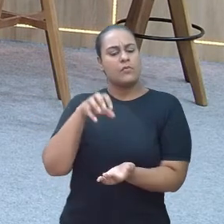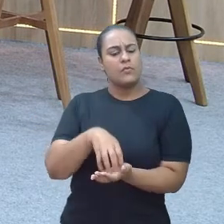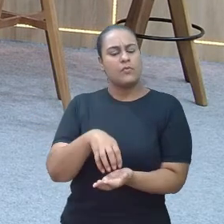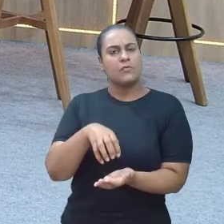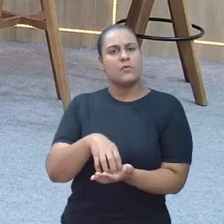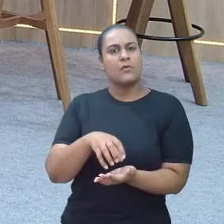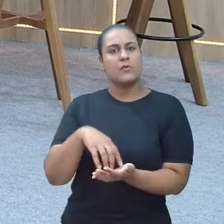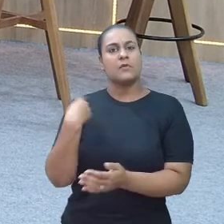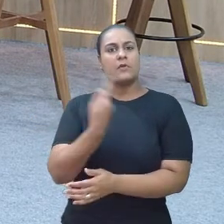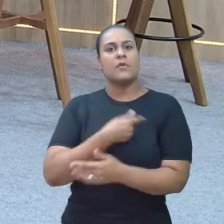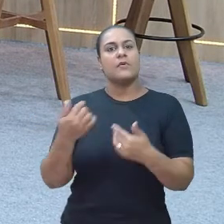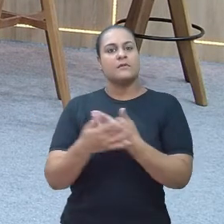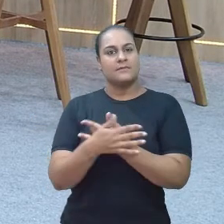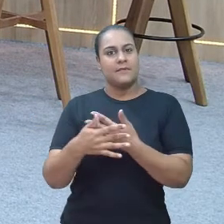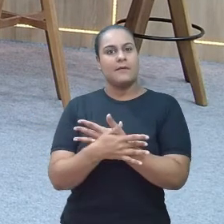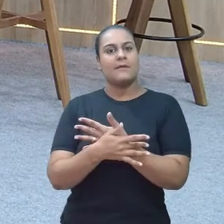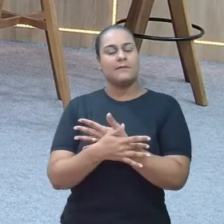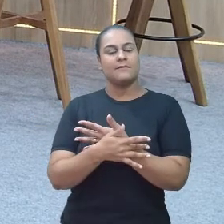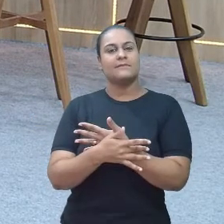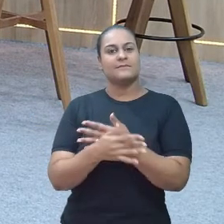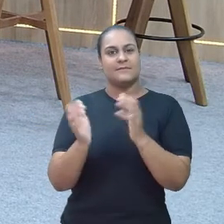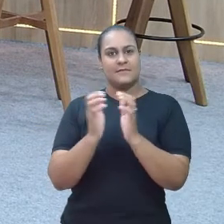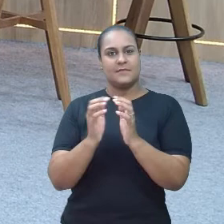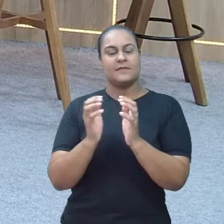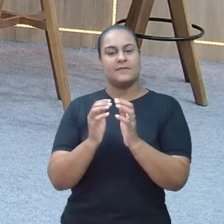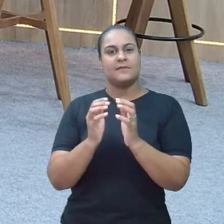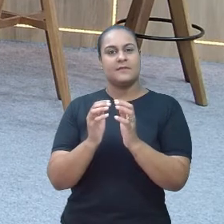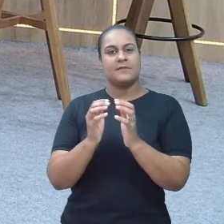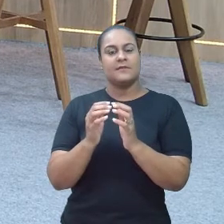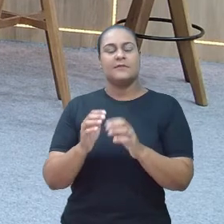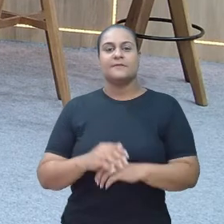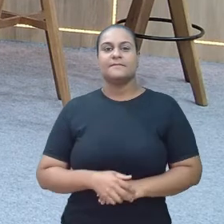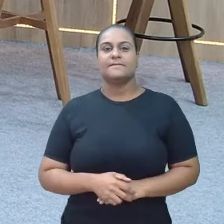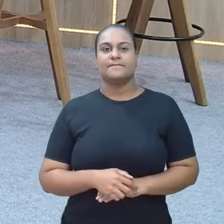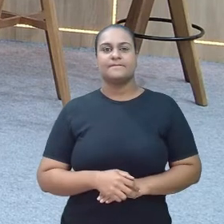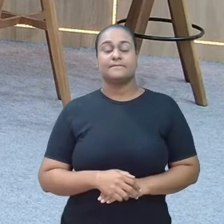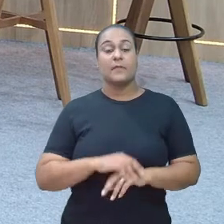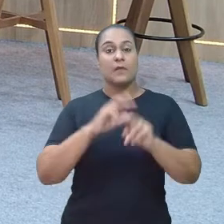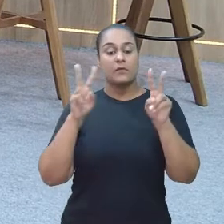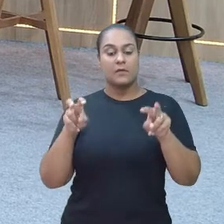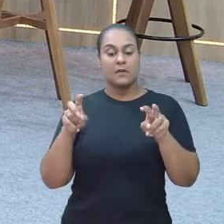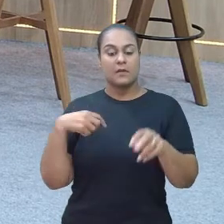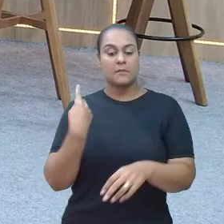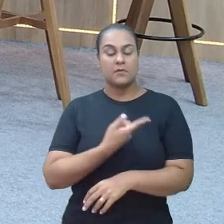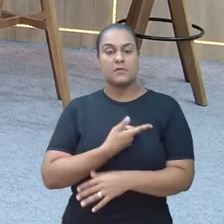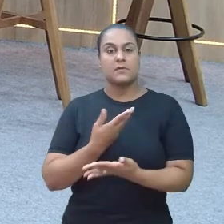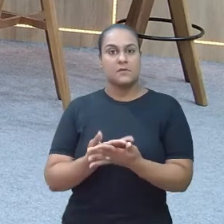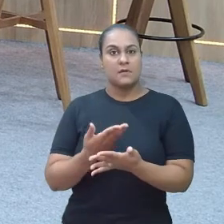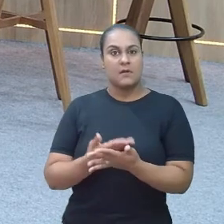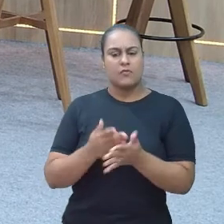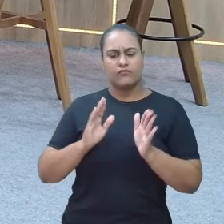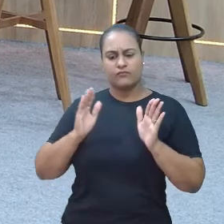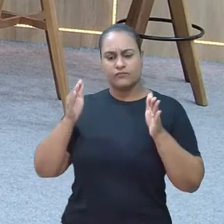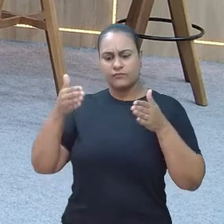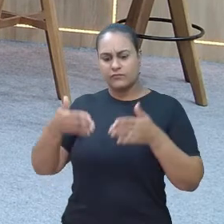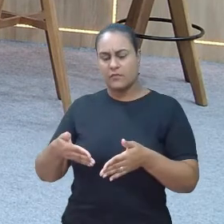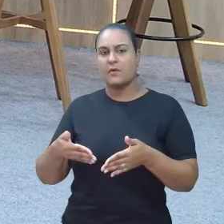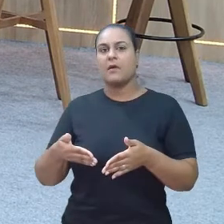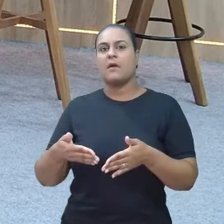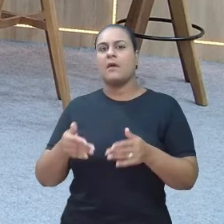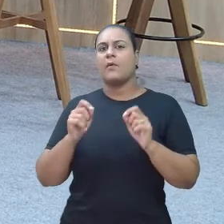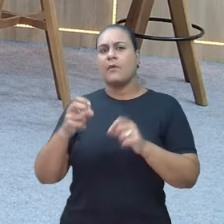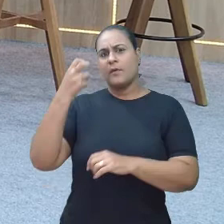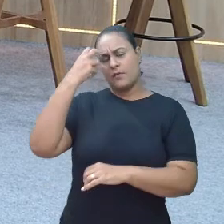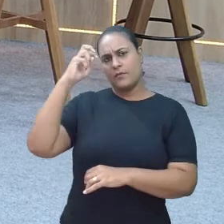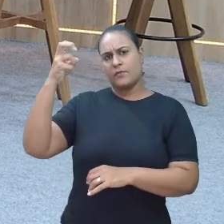nossa cidade, na cidade do Recife. E é justamente esse o tema da nossa aula de hoje. A gente vai focar mais sobre